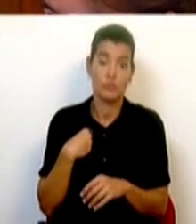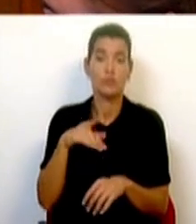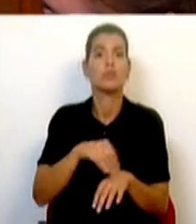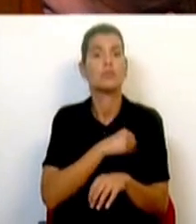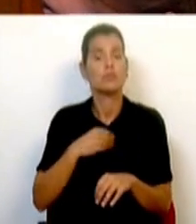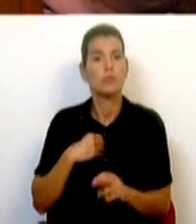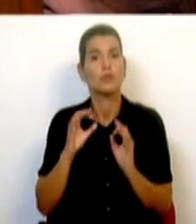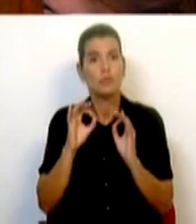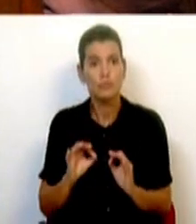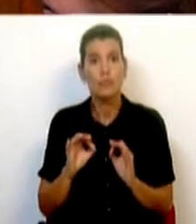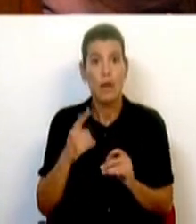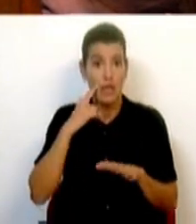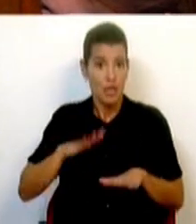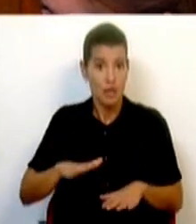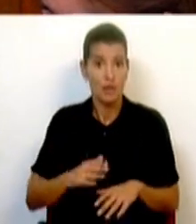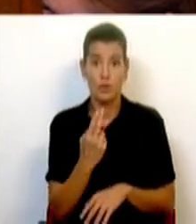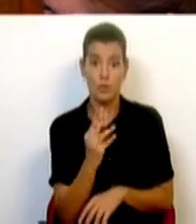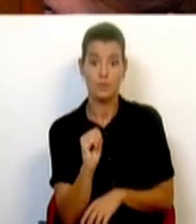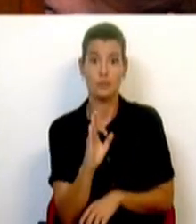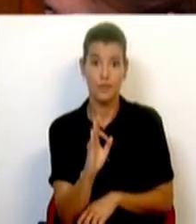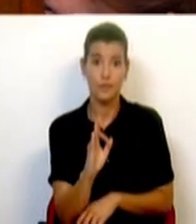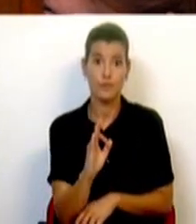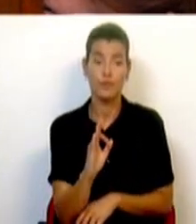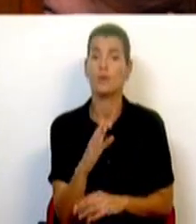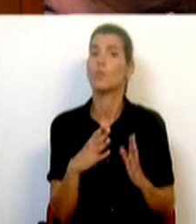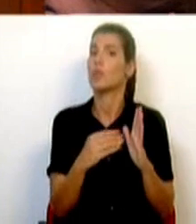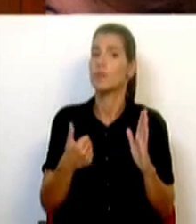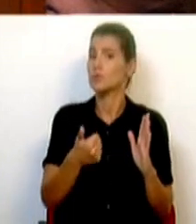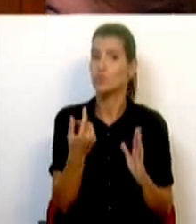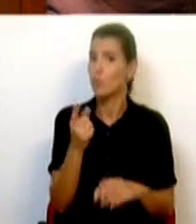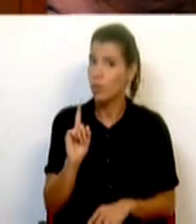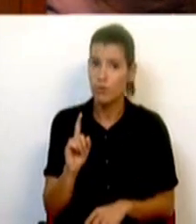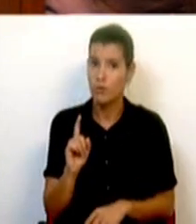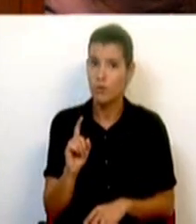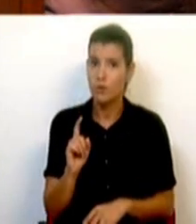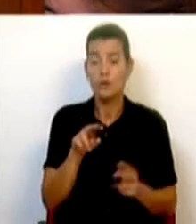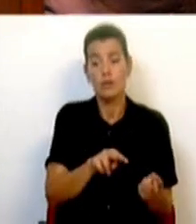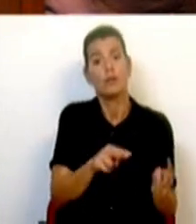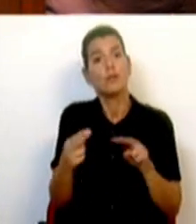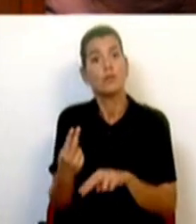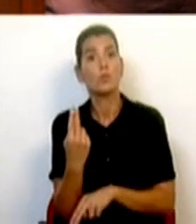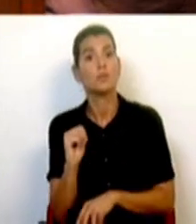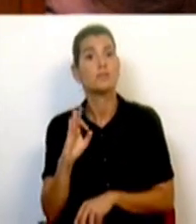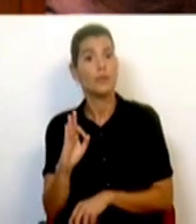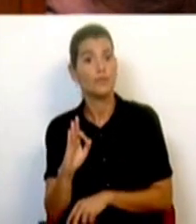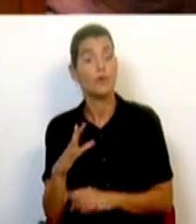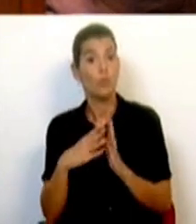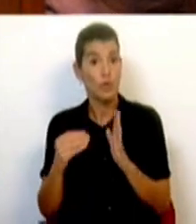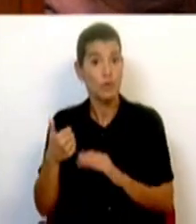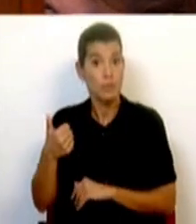os médicos em concreto que estão nas USF que não são modelo B e que passem para as USF que estão modelo